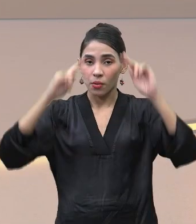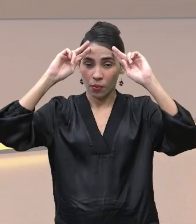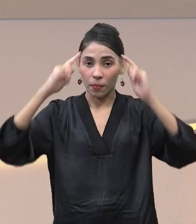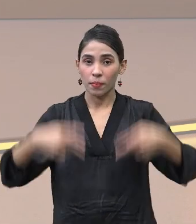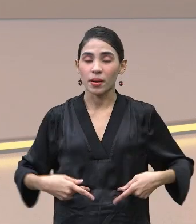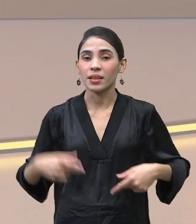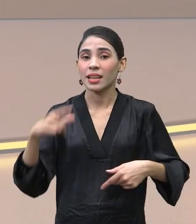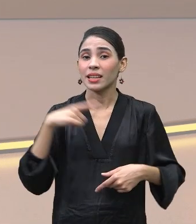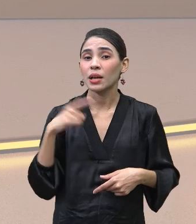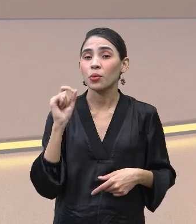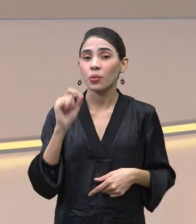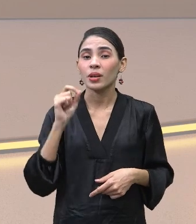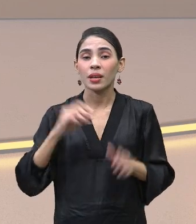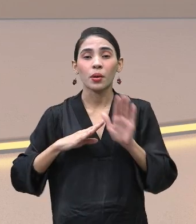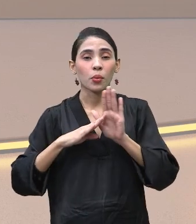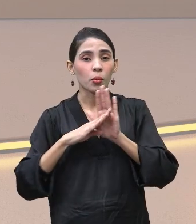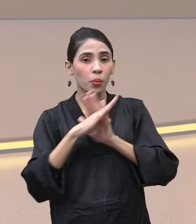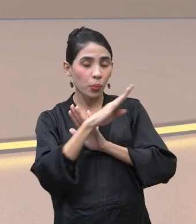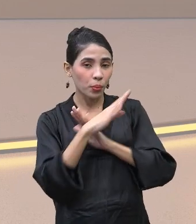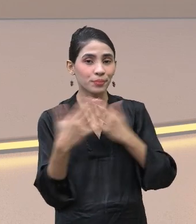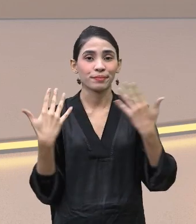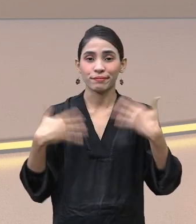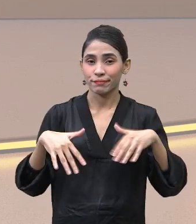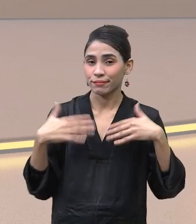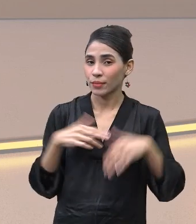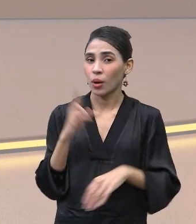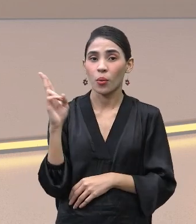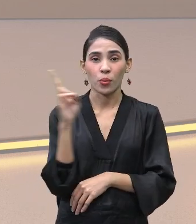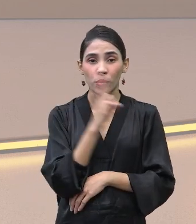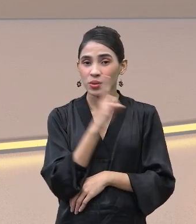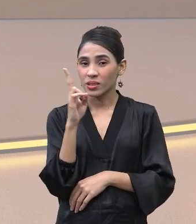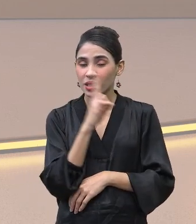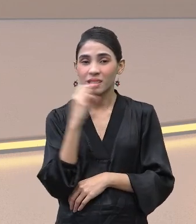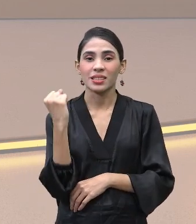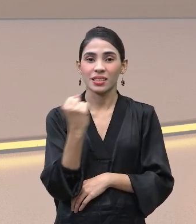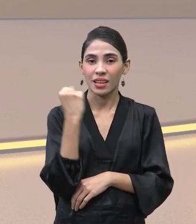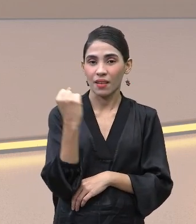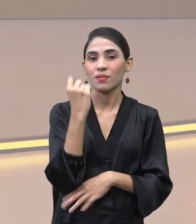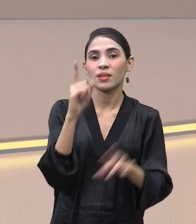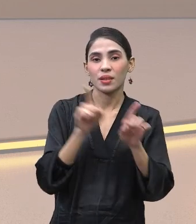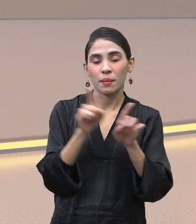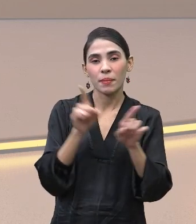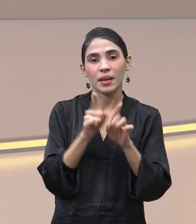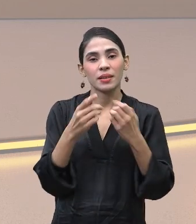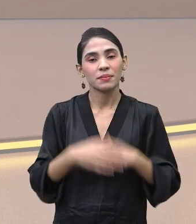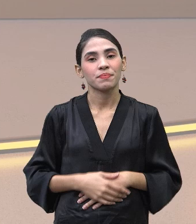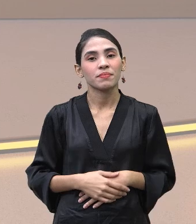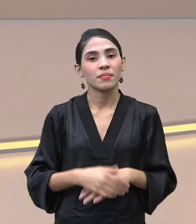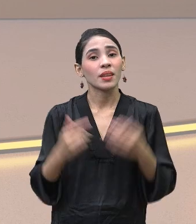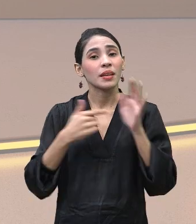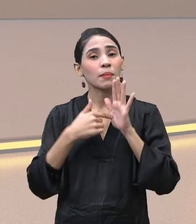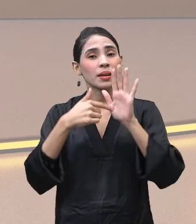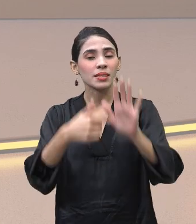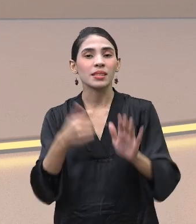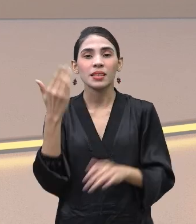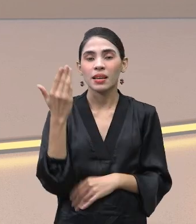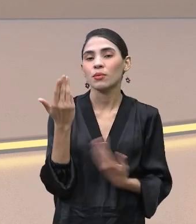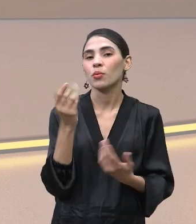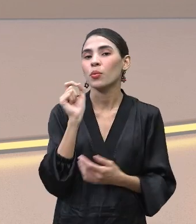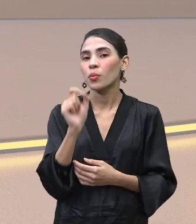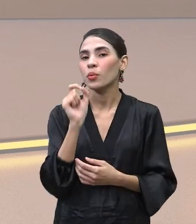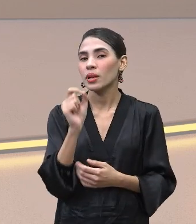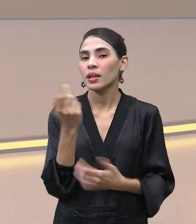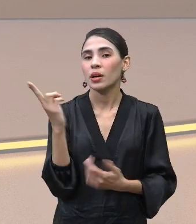têm aumentado em um ritmo, assim, alarmante. E isso coloca em evidência a